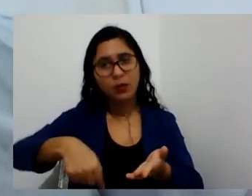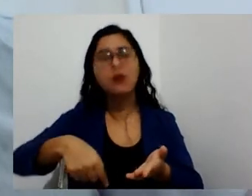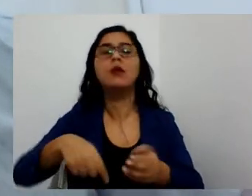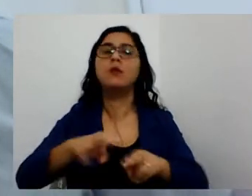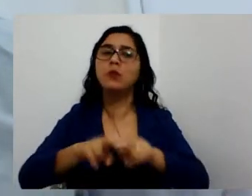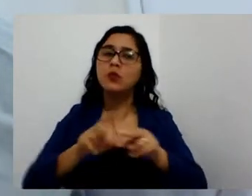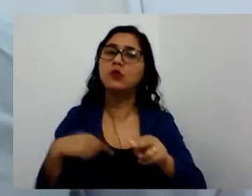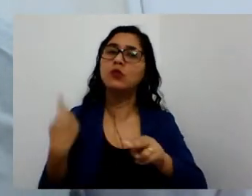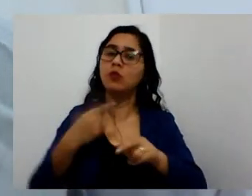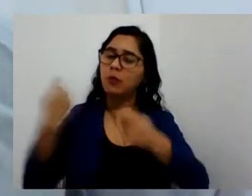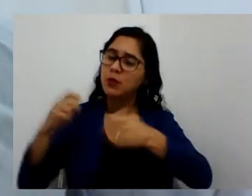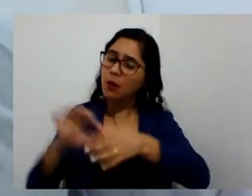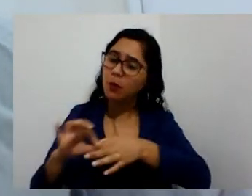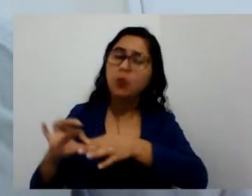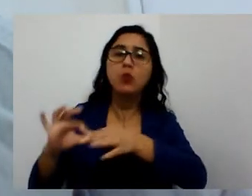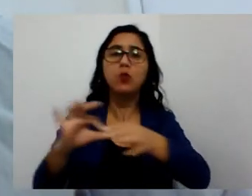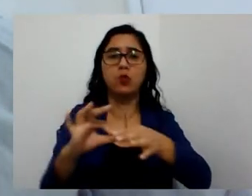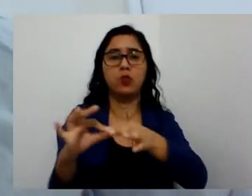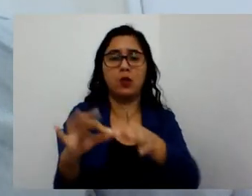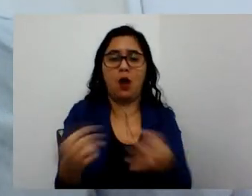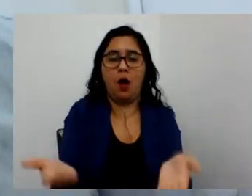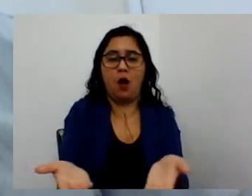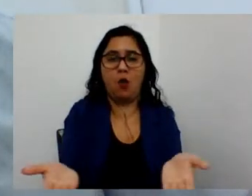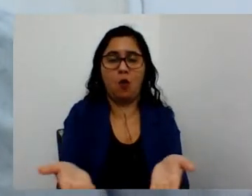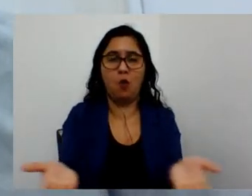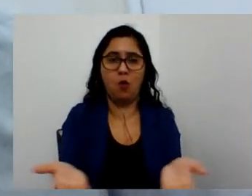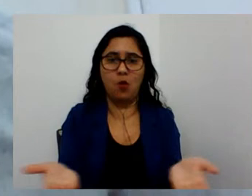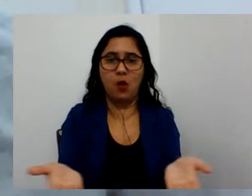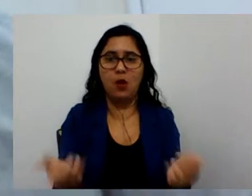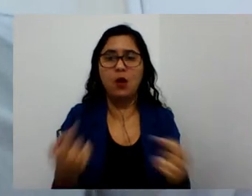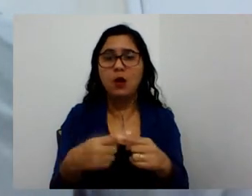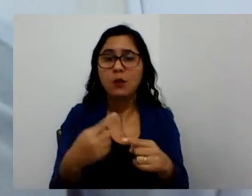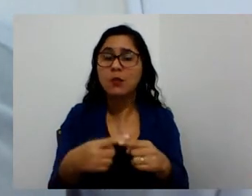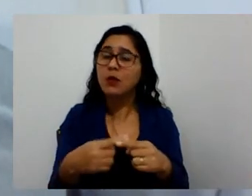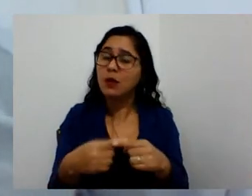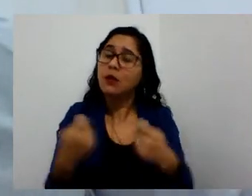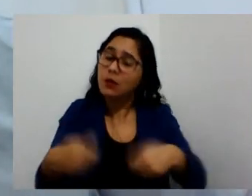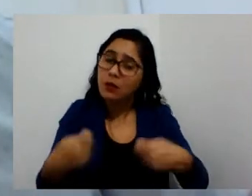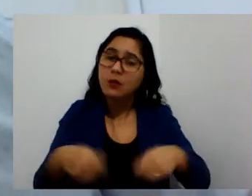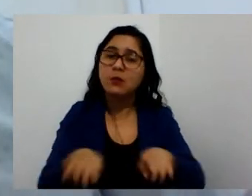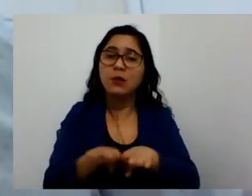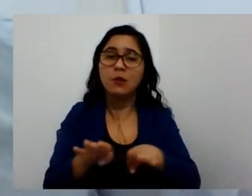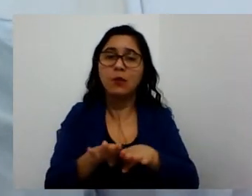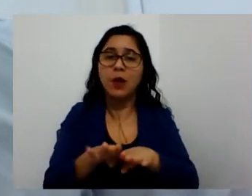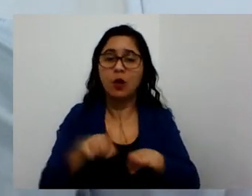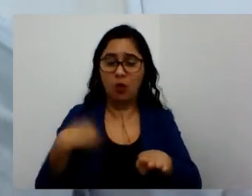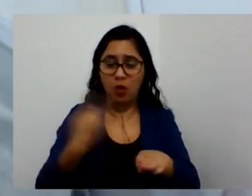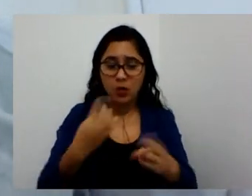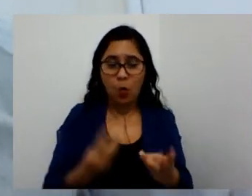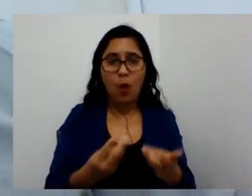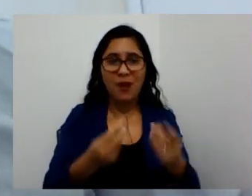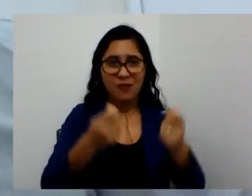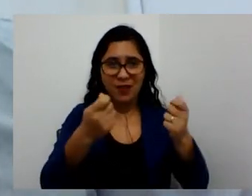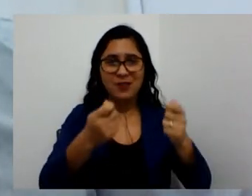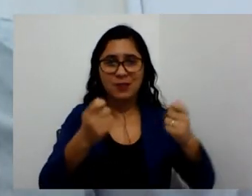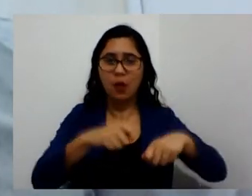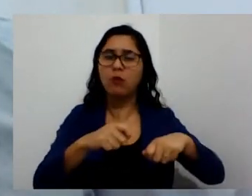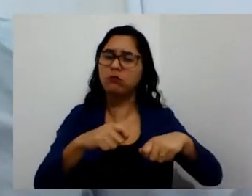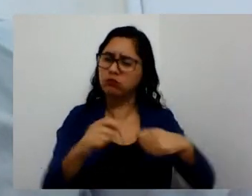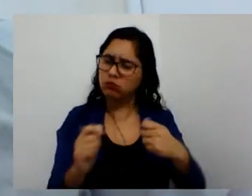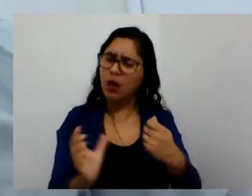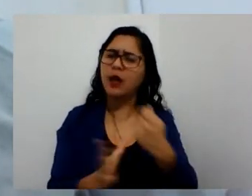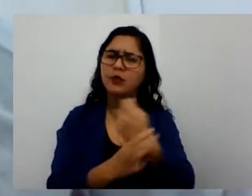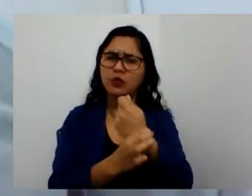unir em tempos onde precisamos também garantir que a nossa qualificação seja respeitada pelos